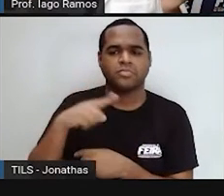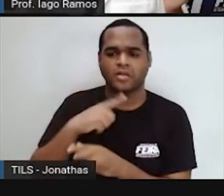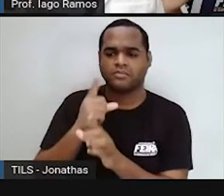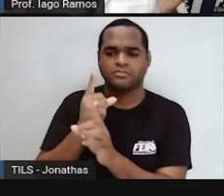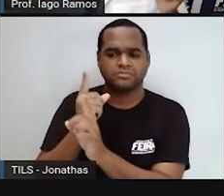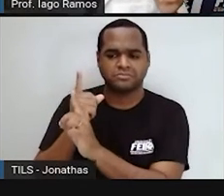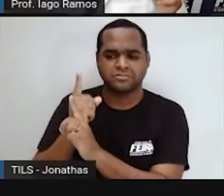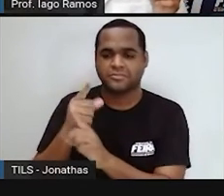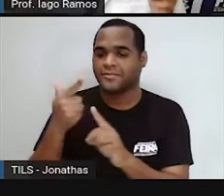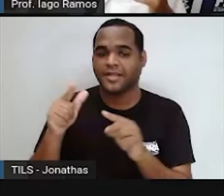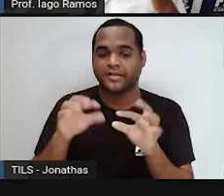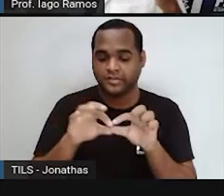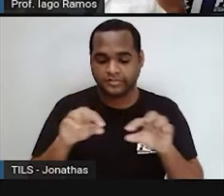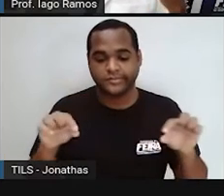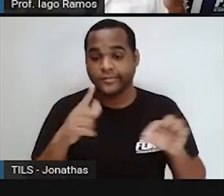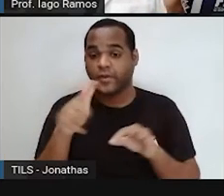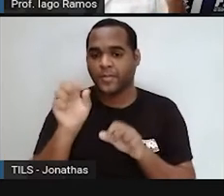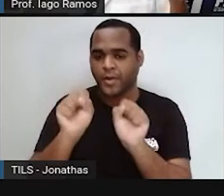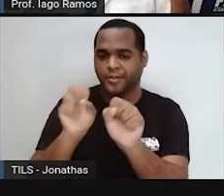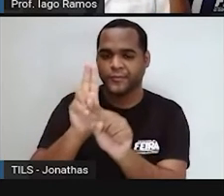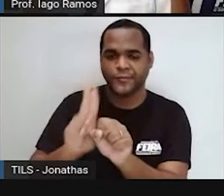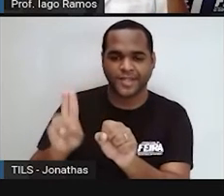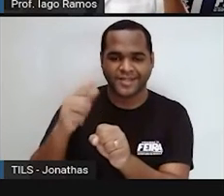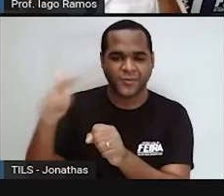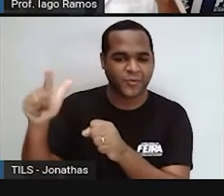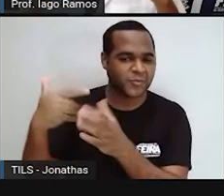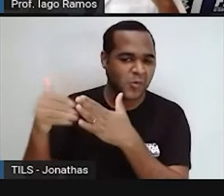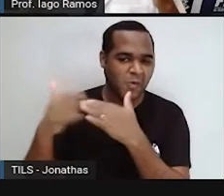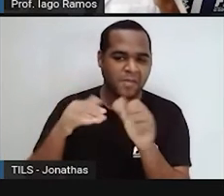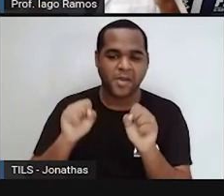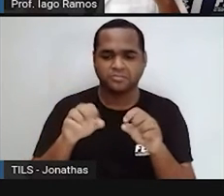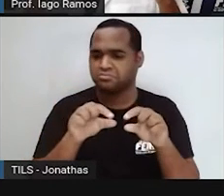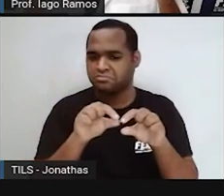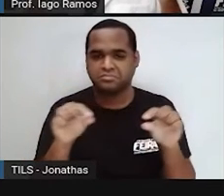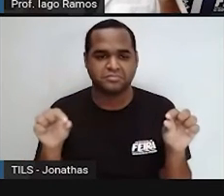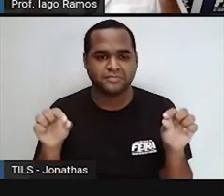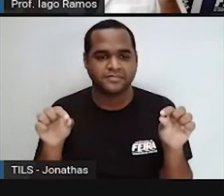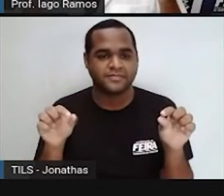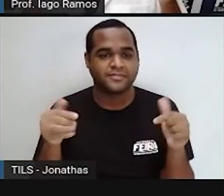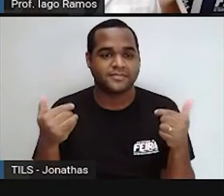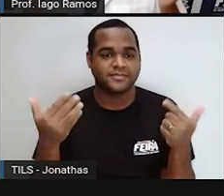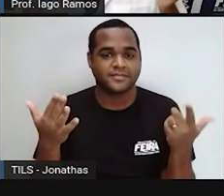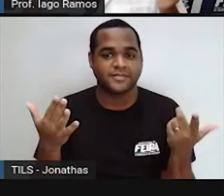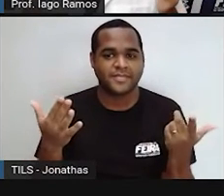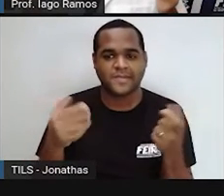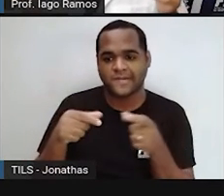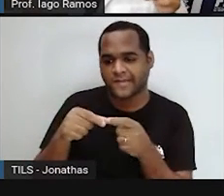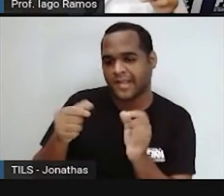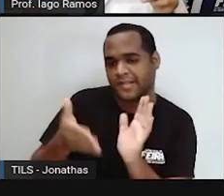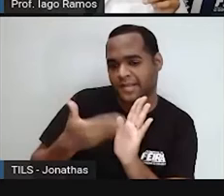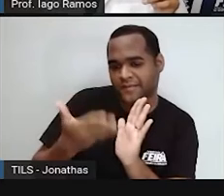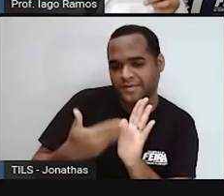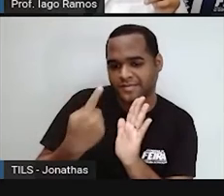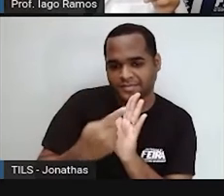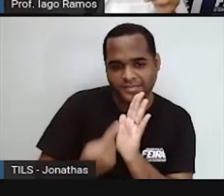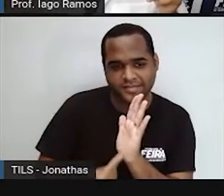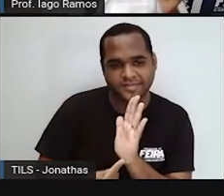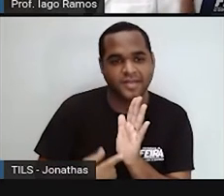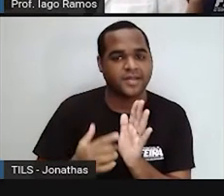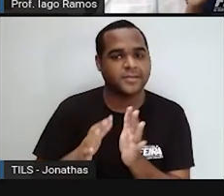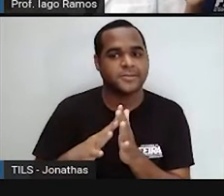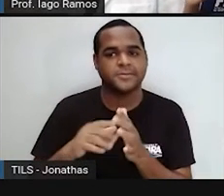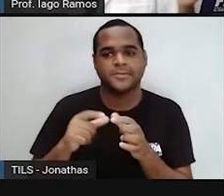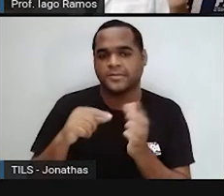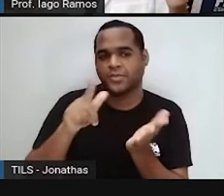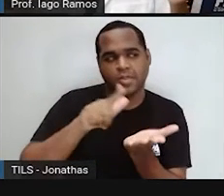encontre a régua você pode usar qualquer outro objeto que funcione como régua quem sabe a capa de um livro é um